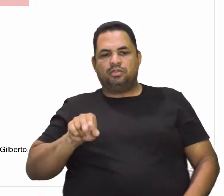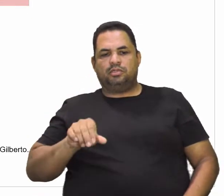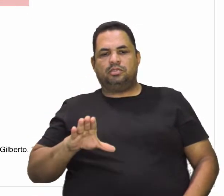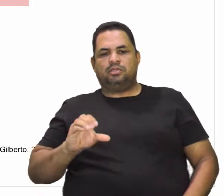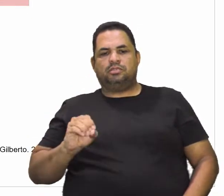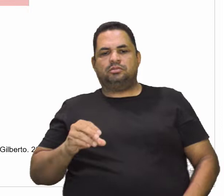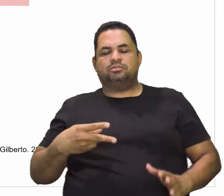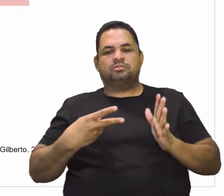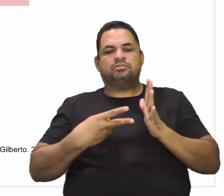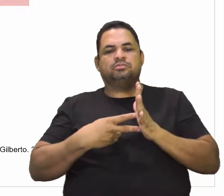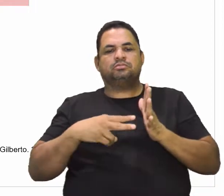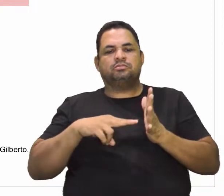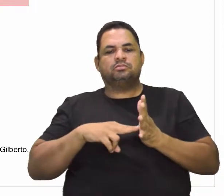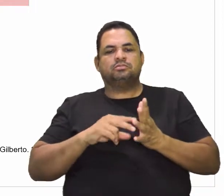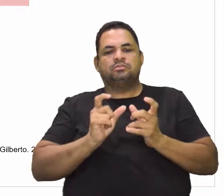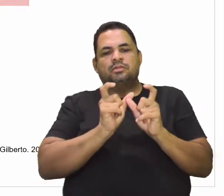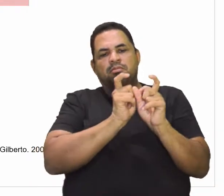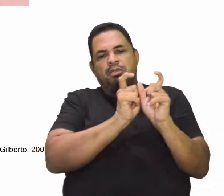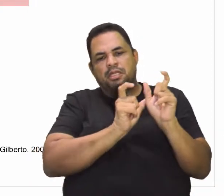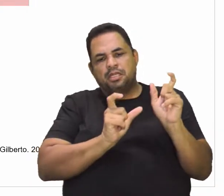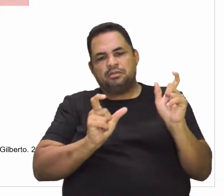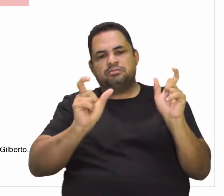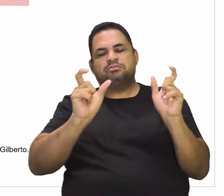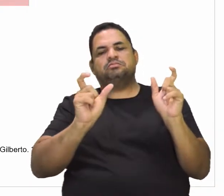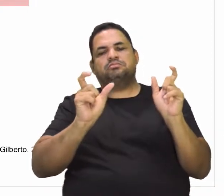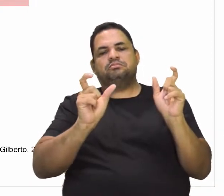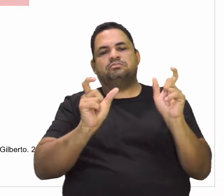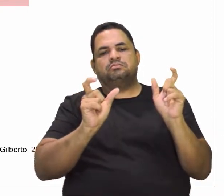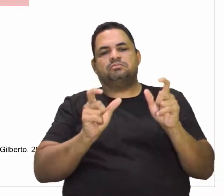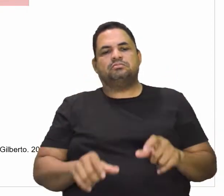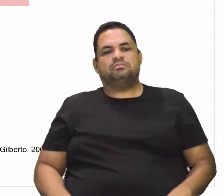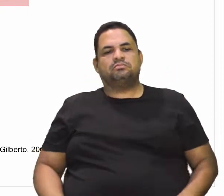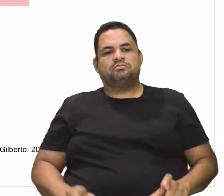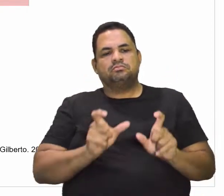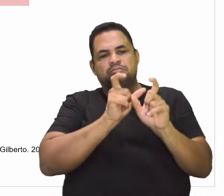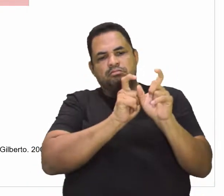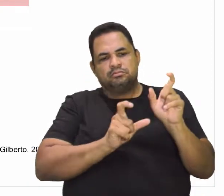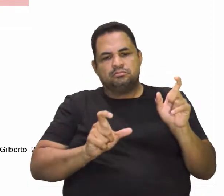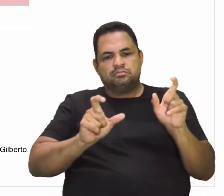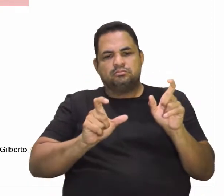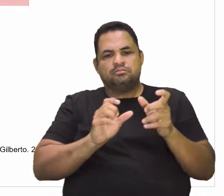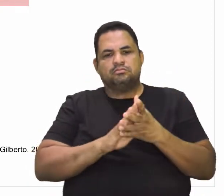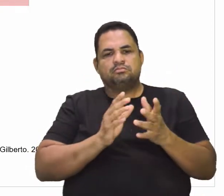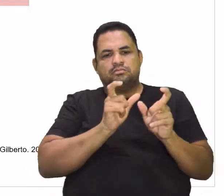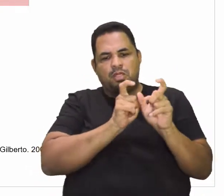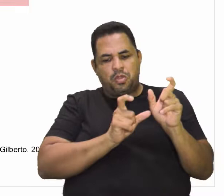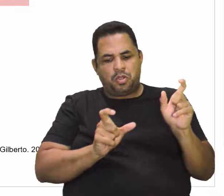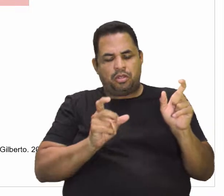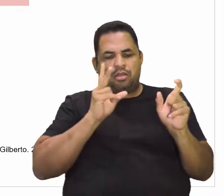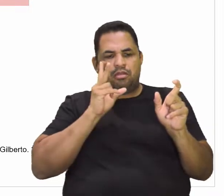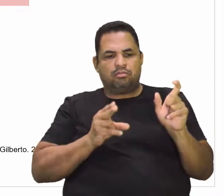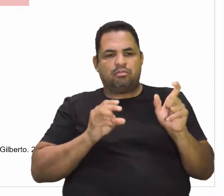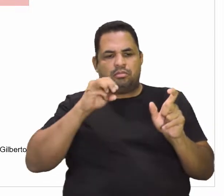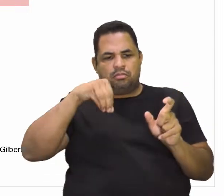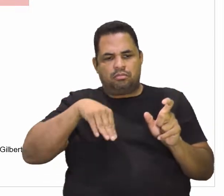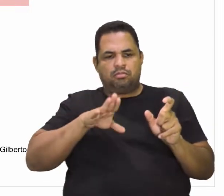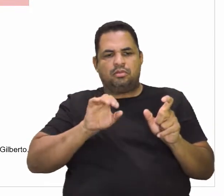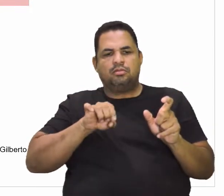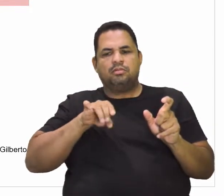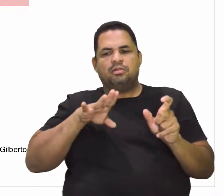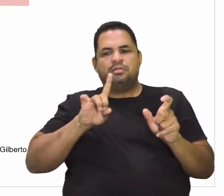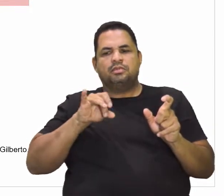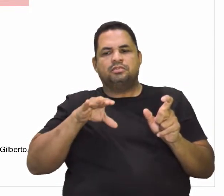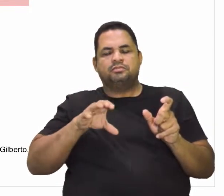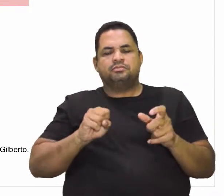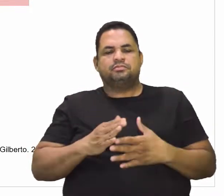Muçulmano é chamada a pessoa, você segue o islamismo? Então você é muçulmano, que ele é sinônimo, ele é igual para o islamismo.